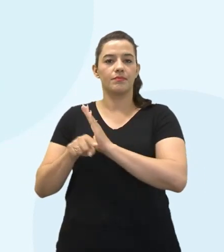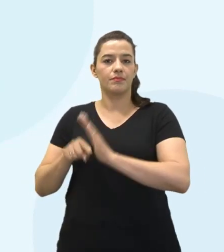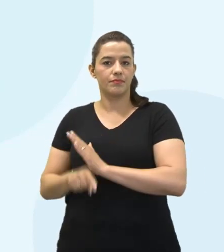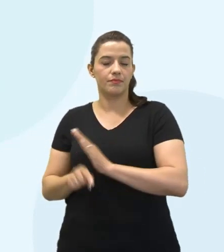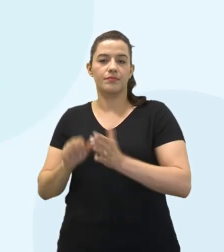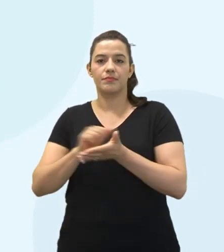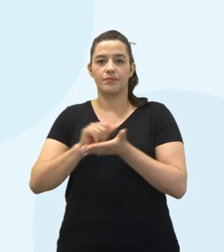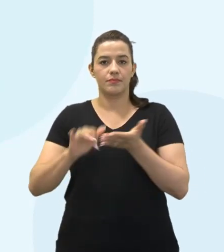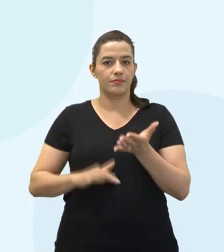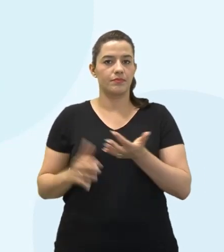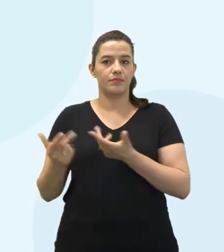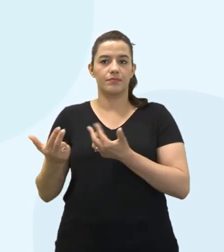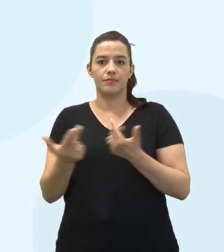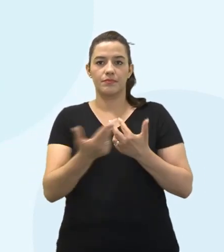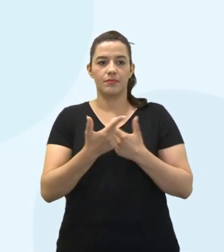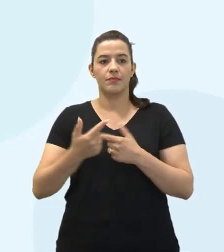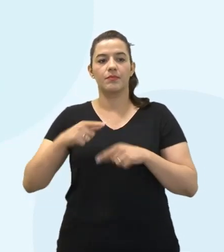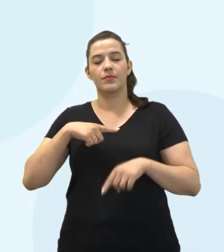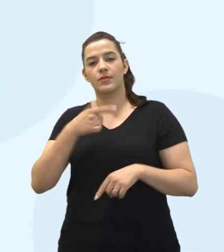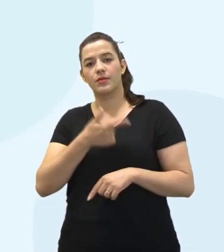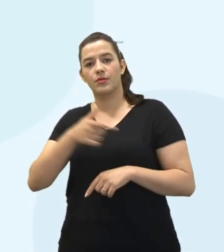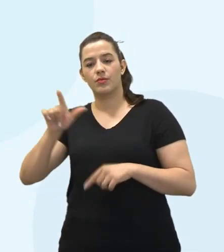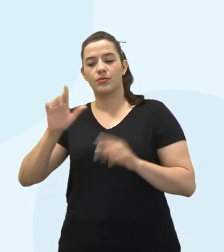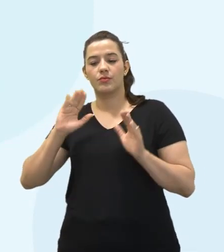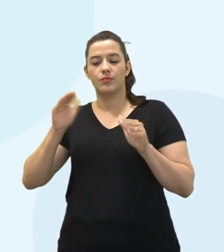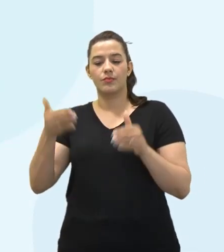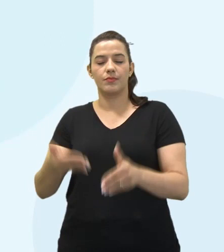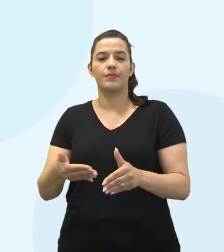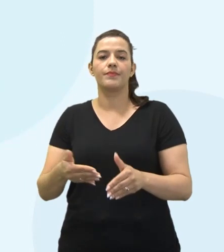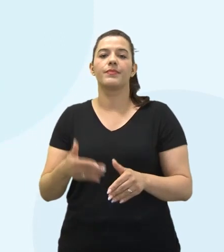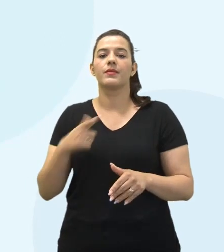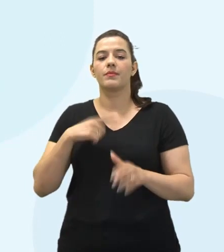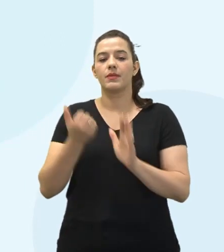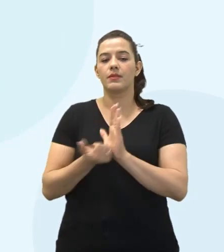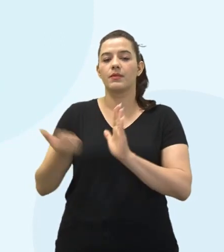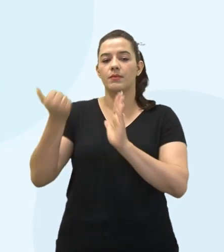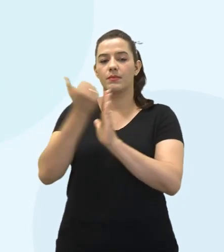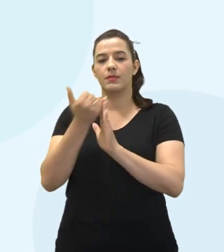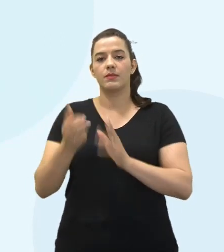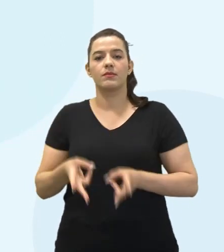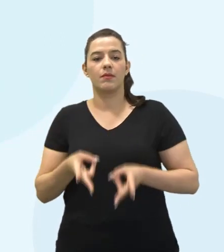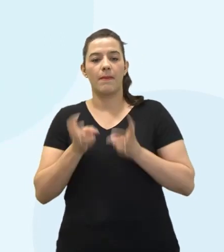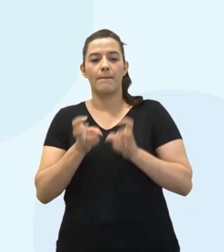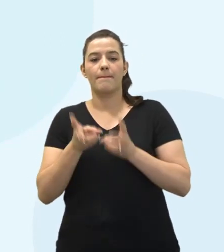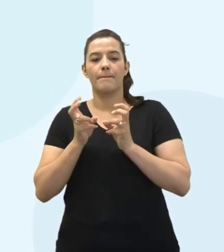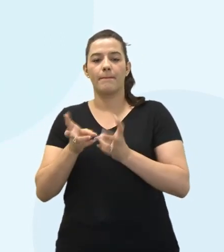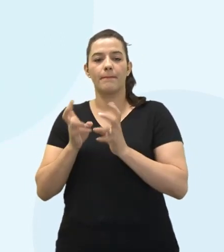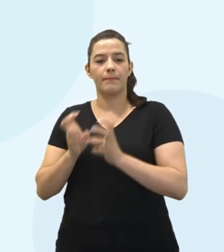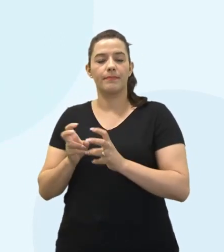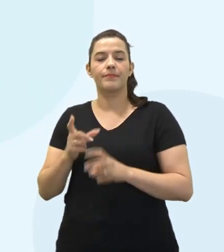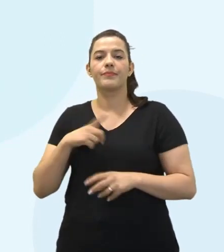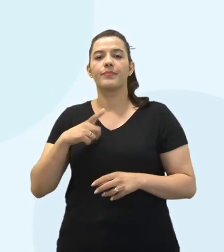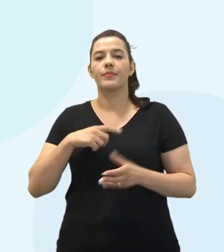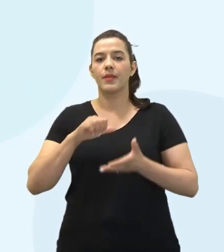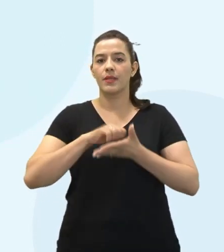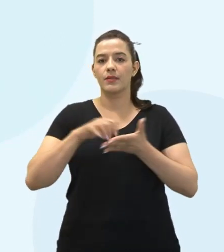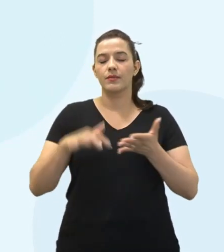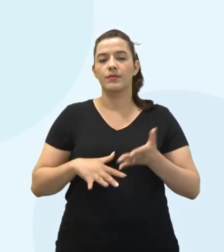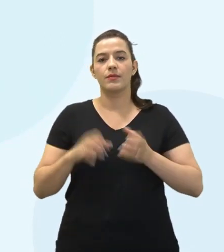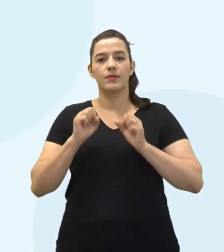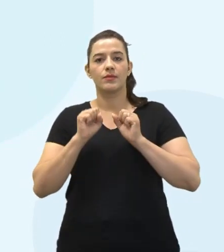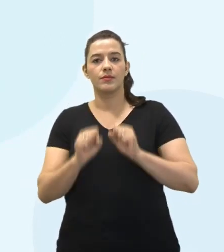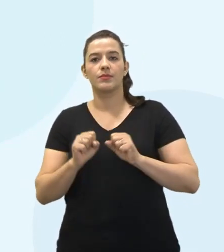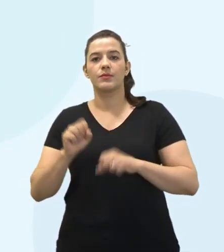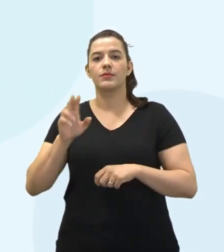mesma atividade ela pode ter um outro enfoque né É para algo mais perceptível a essa atividade ela pode